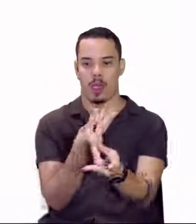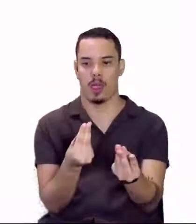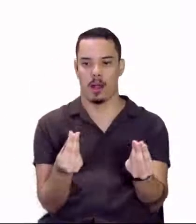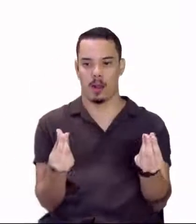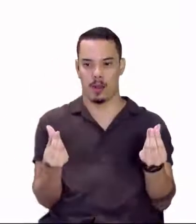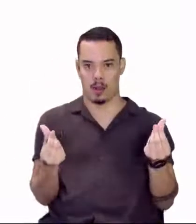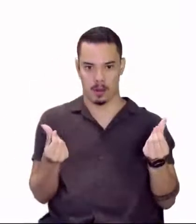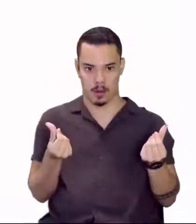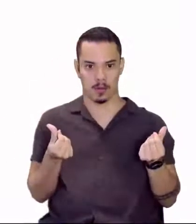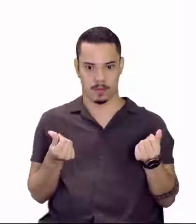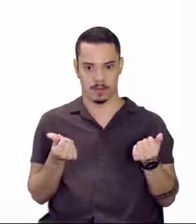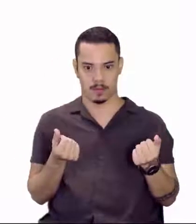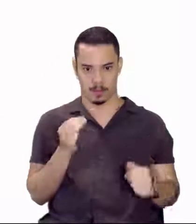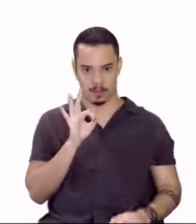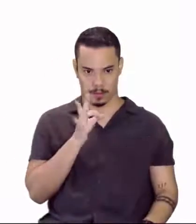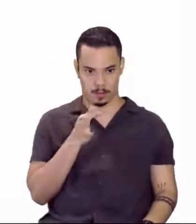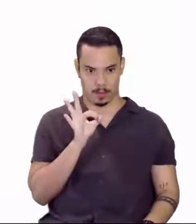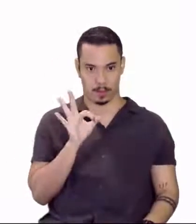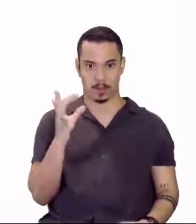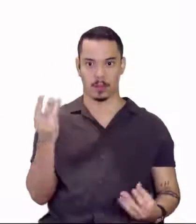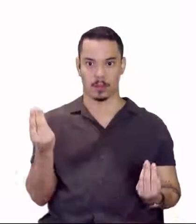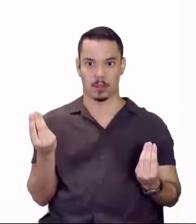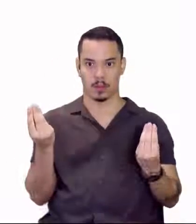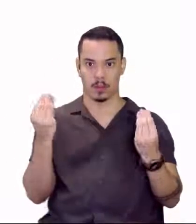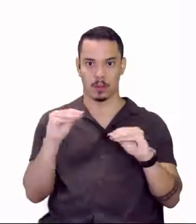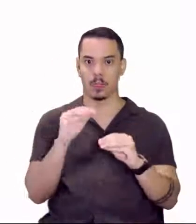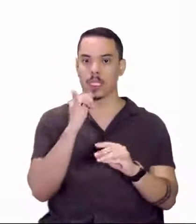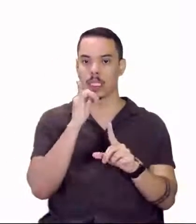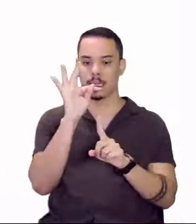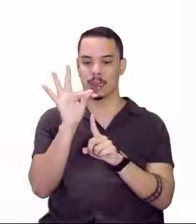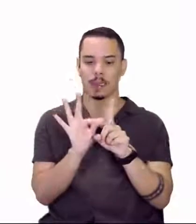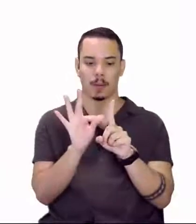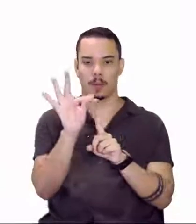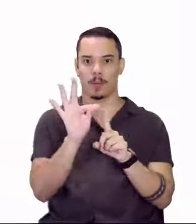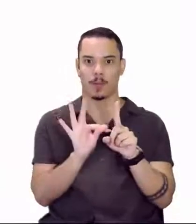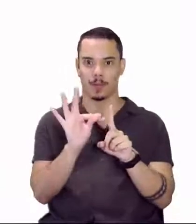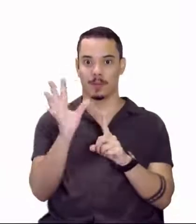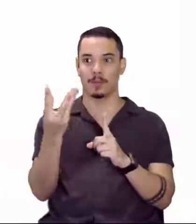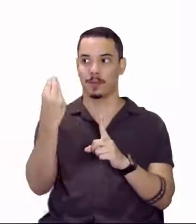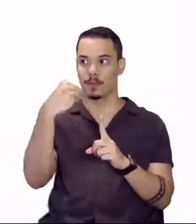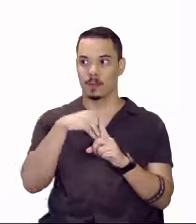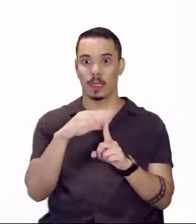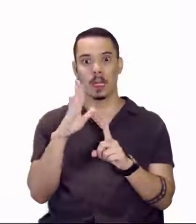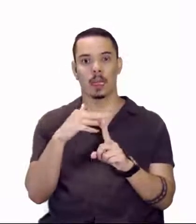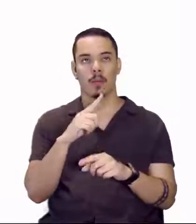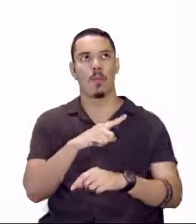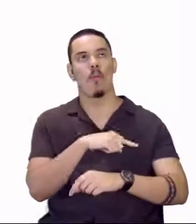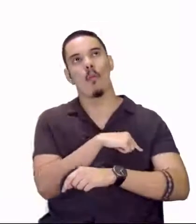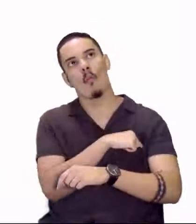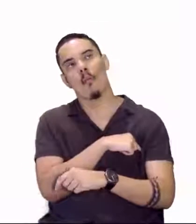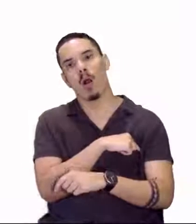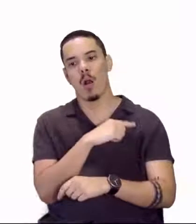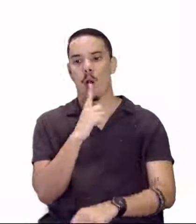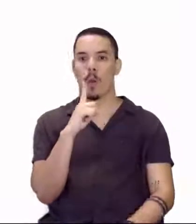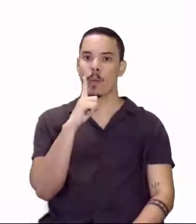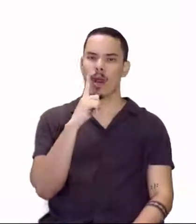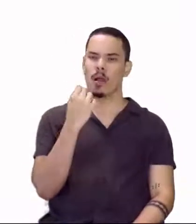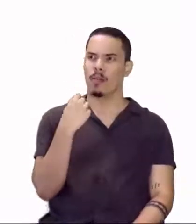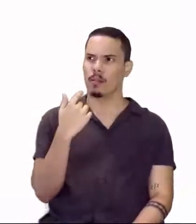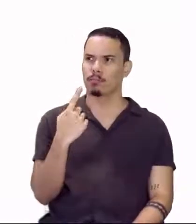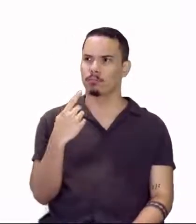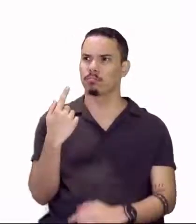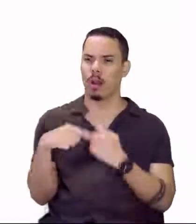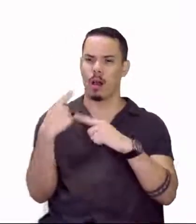termômetro é um líquido, né? Você coloca no termômetro e, dependendo da temperatura, você vê o deslocamento do